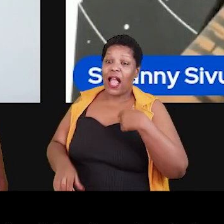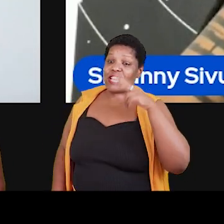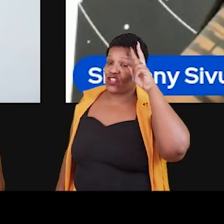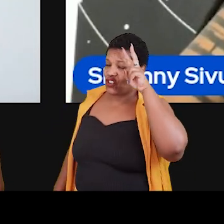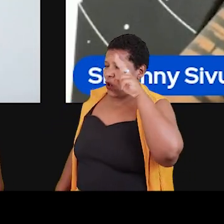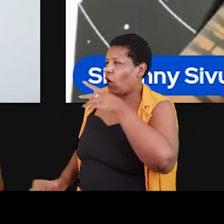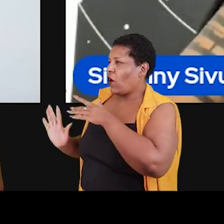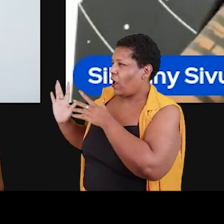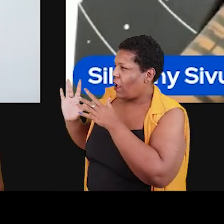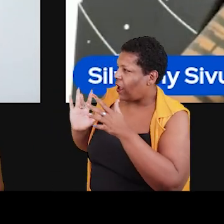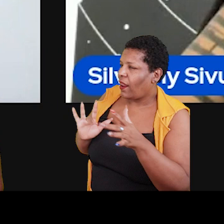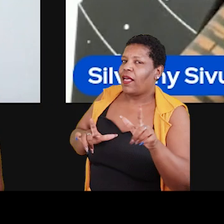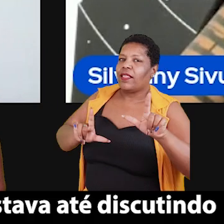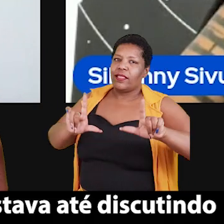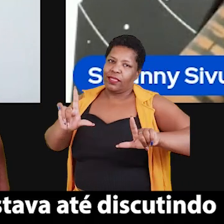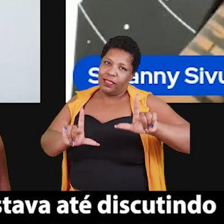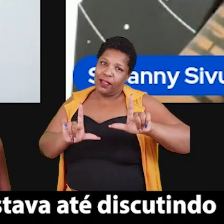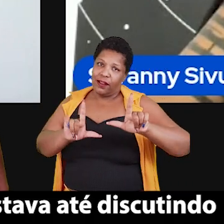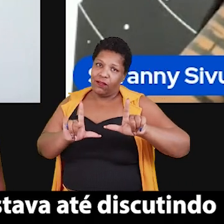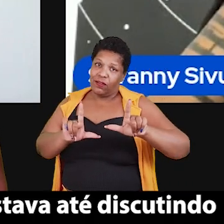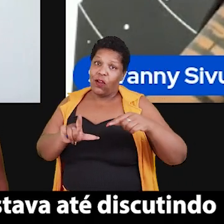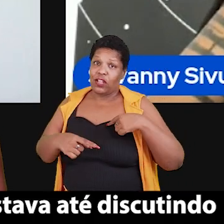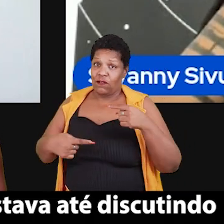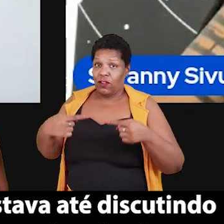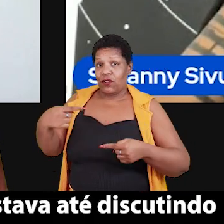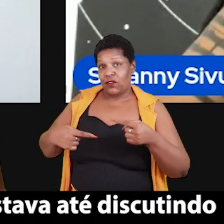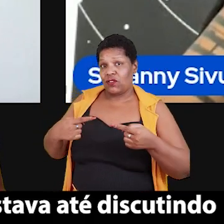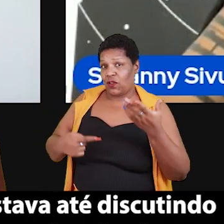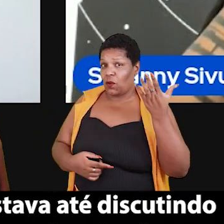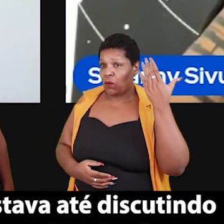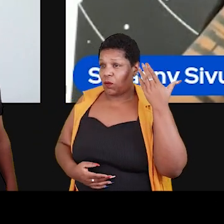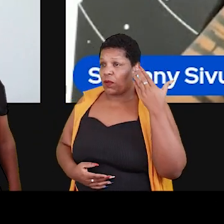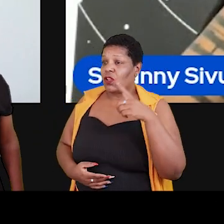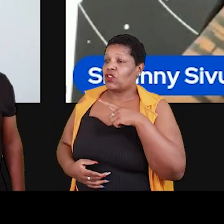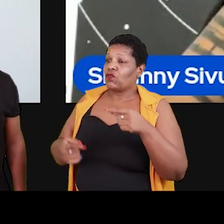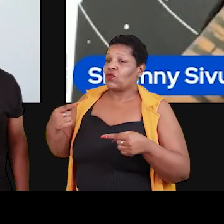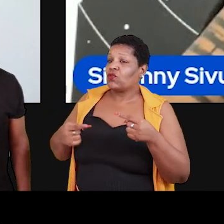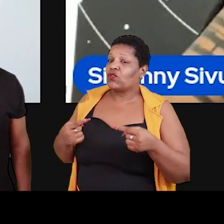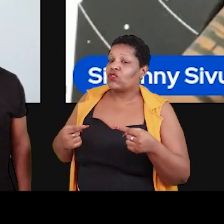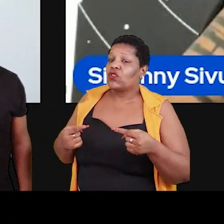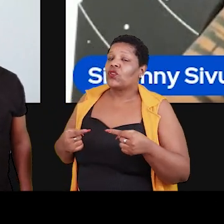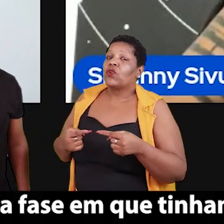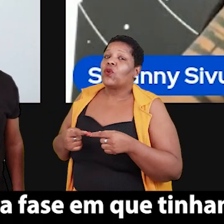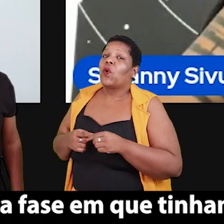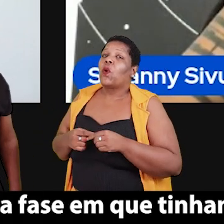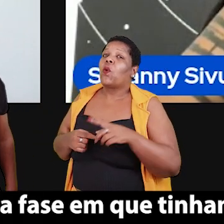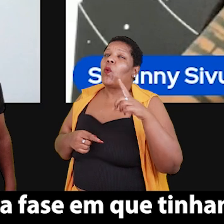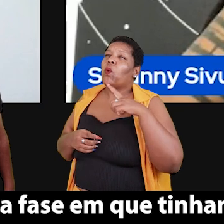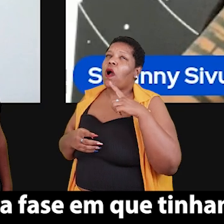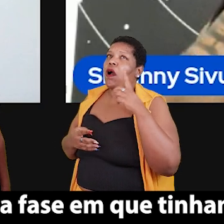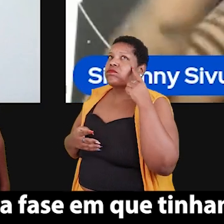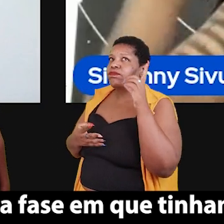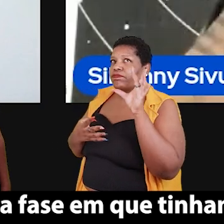da televisão a gente estava até discutindo há um tempo atrás sobre isso, que teve uma